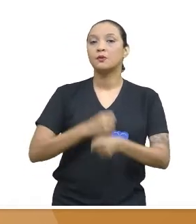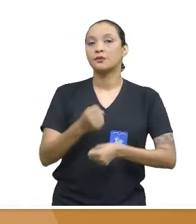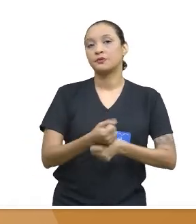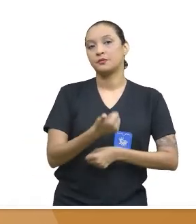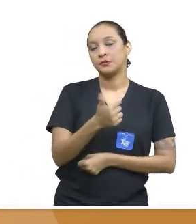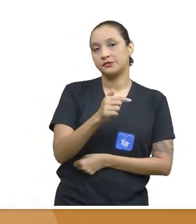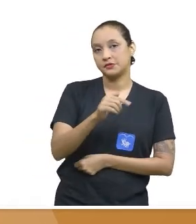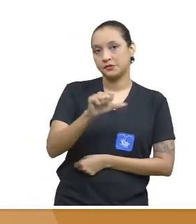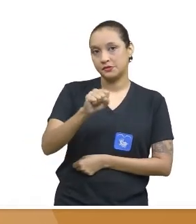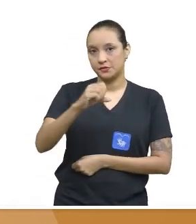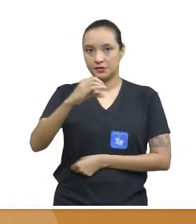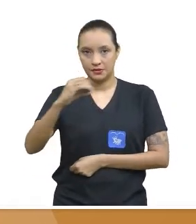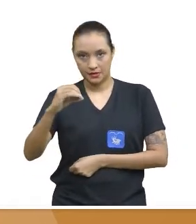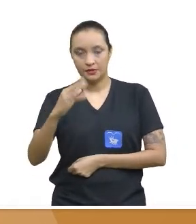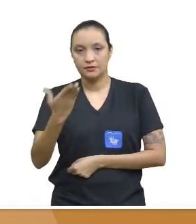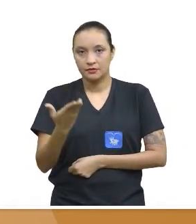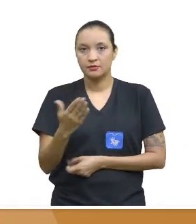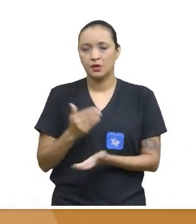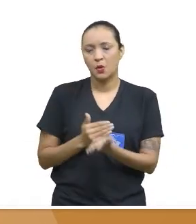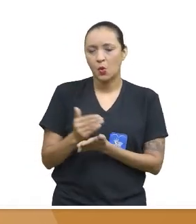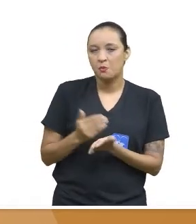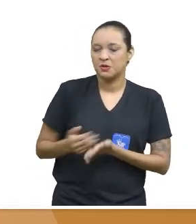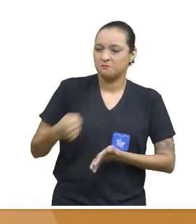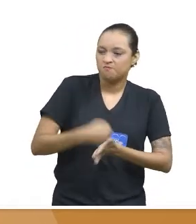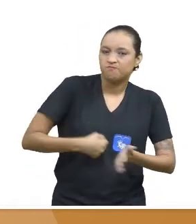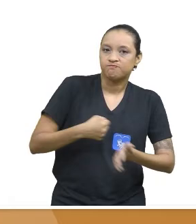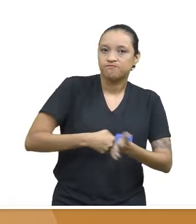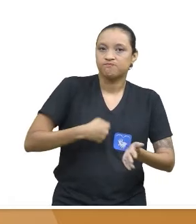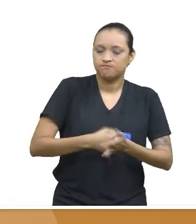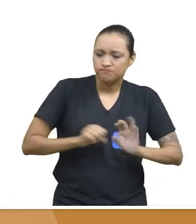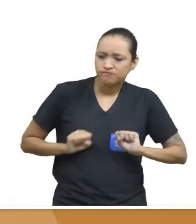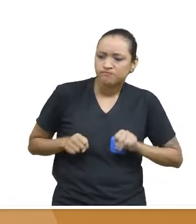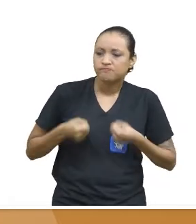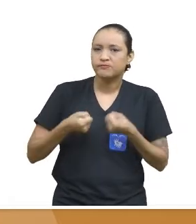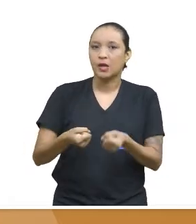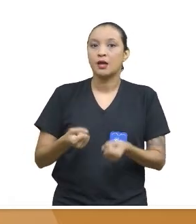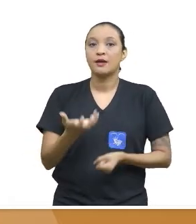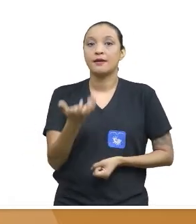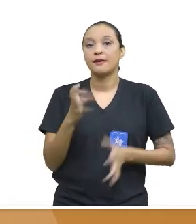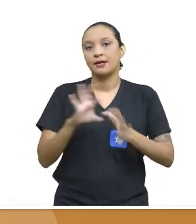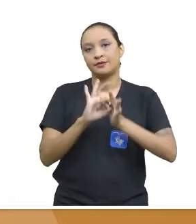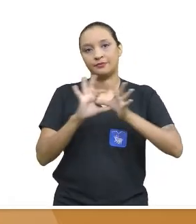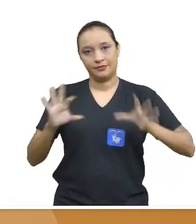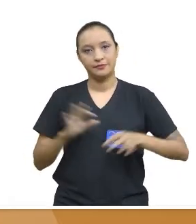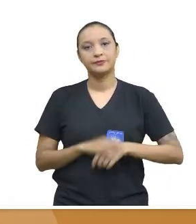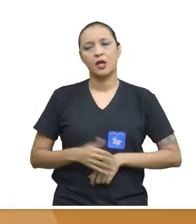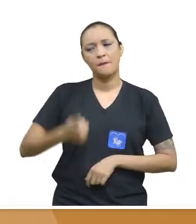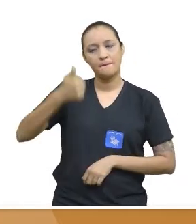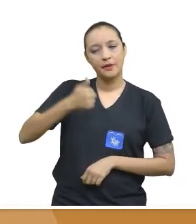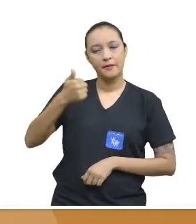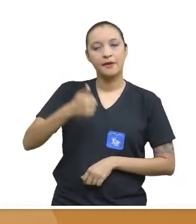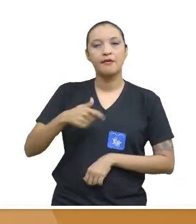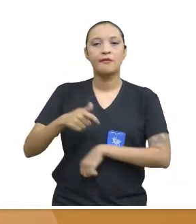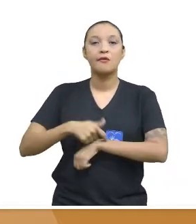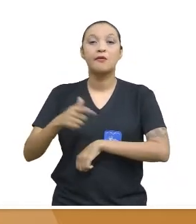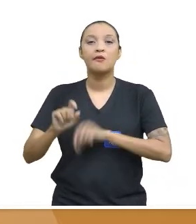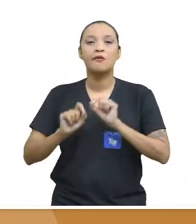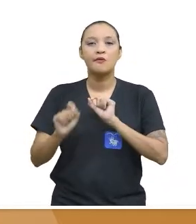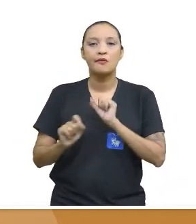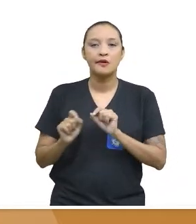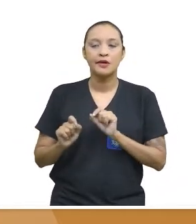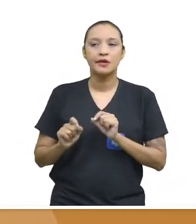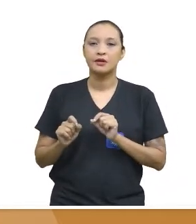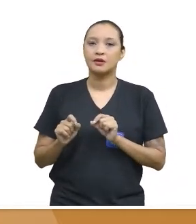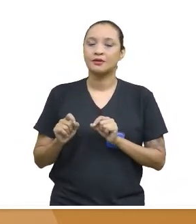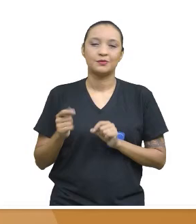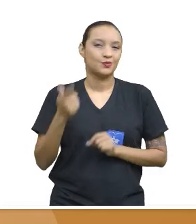1780, ele começou uma luta pela independência. Esse é daqueles primeiros momentos onde as lutas elas não vão ser